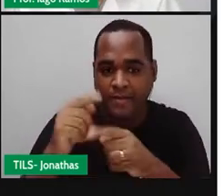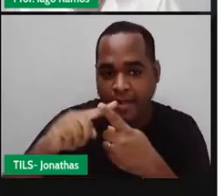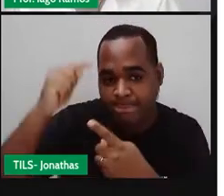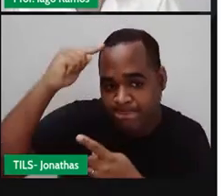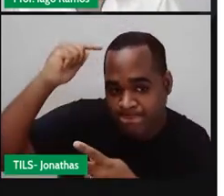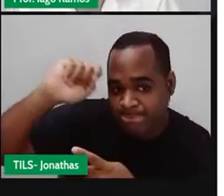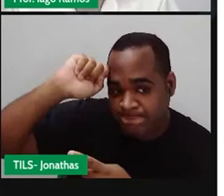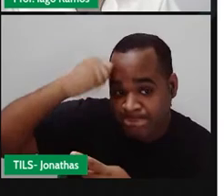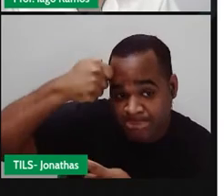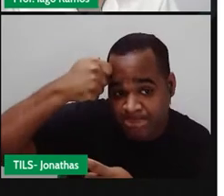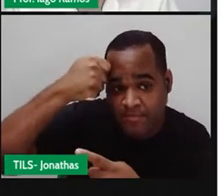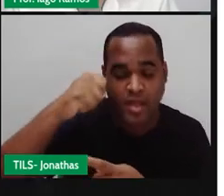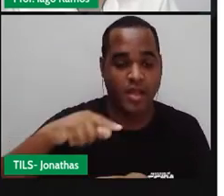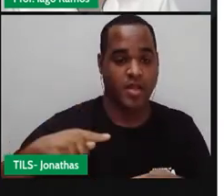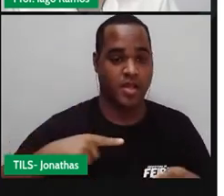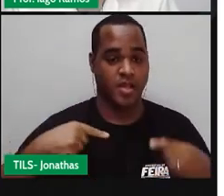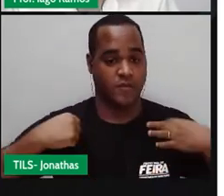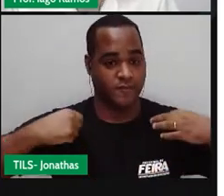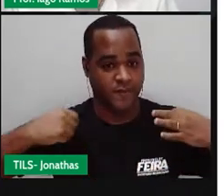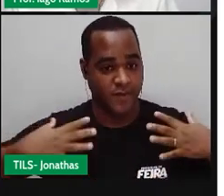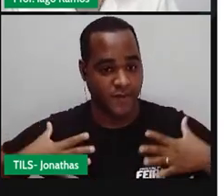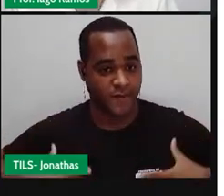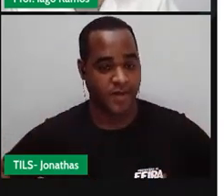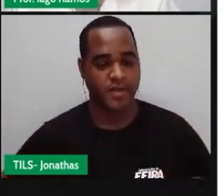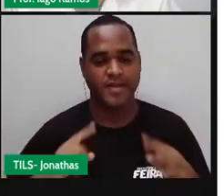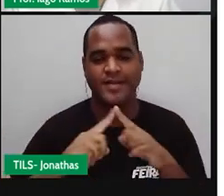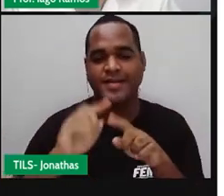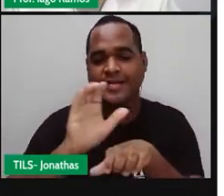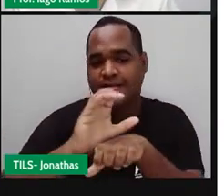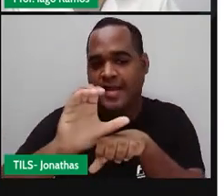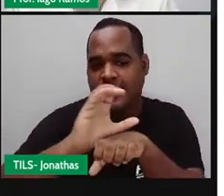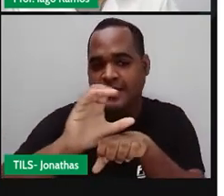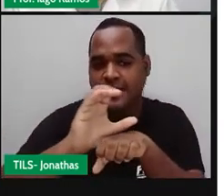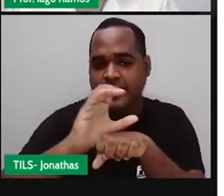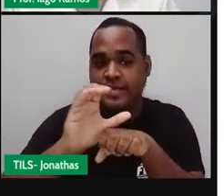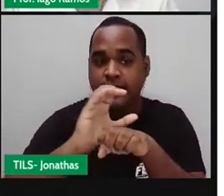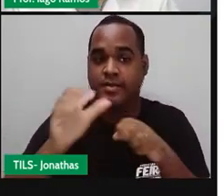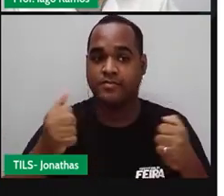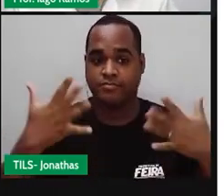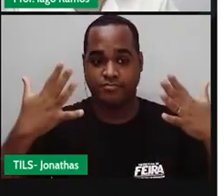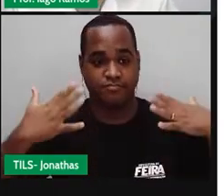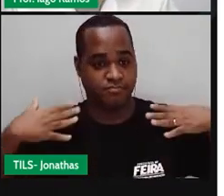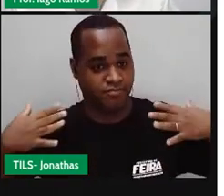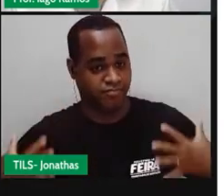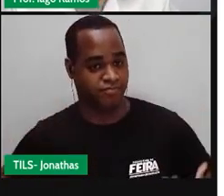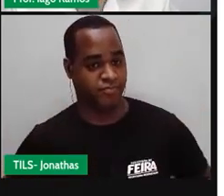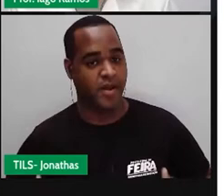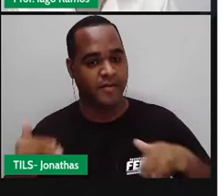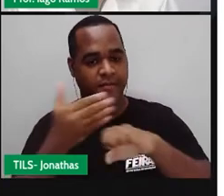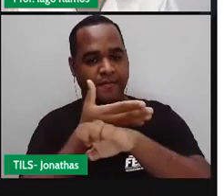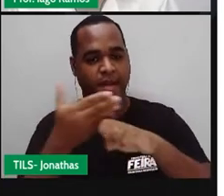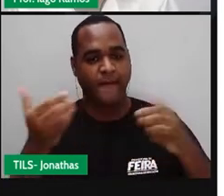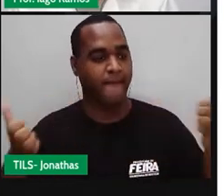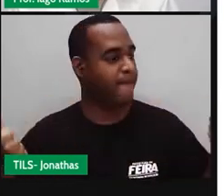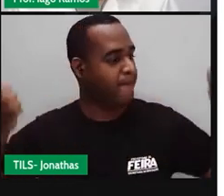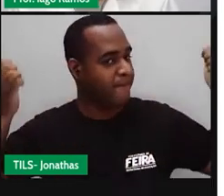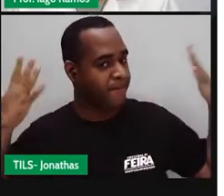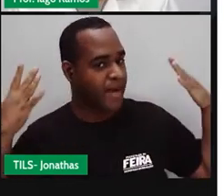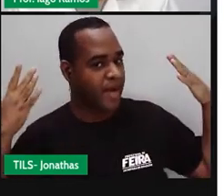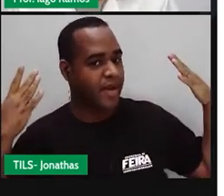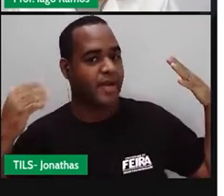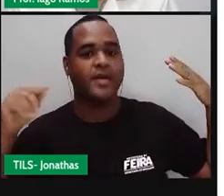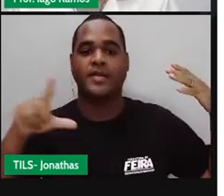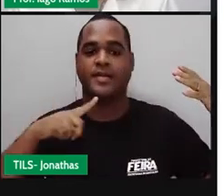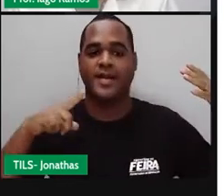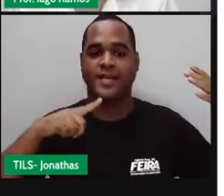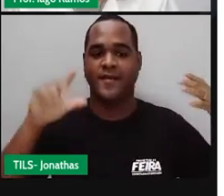preto Eu estou vestido com uma camisa cinza por cima um jaleco branco e atrás de mim se encontra o